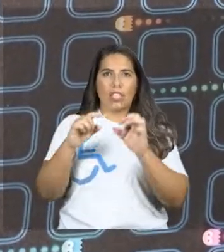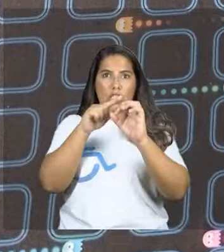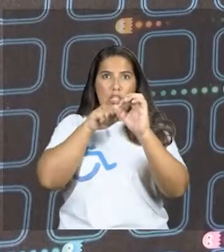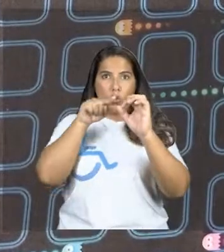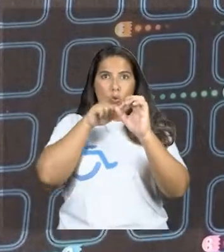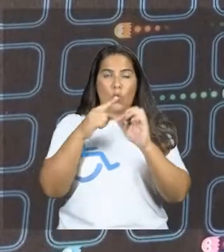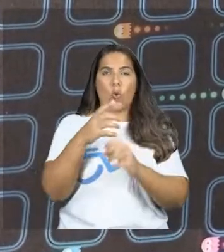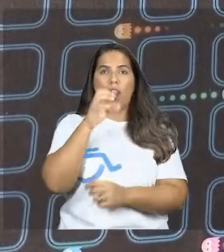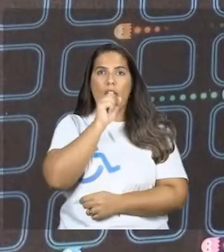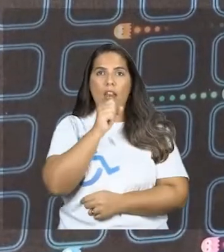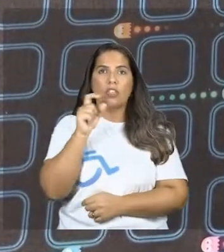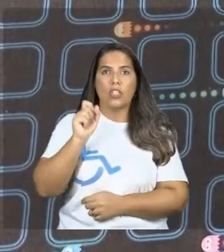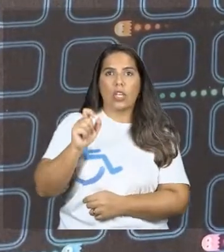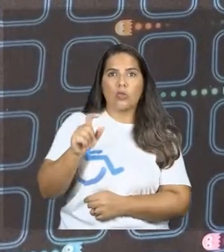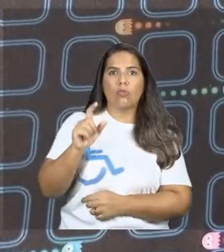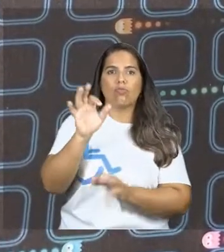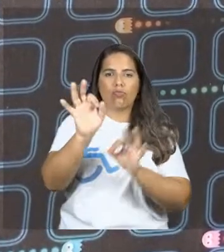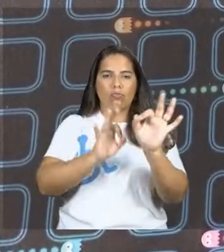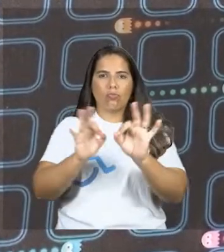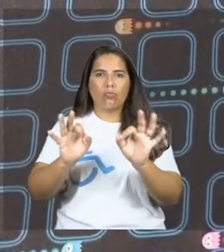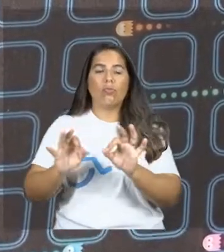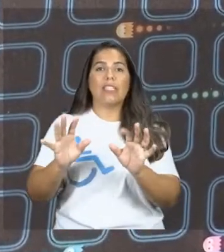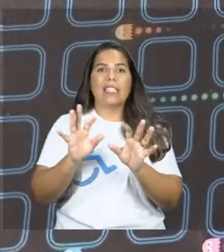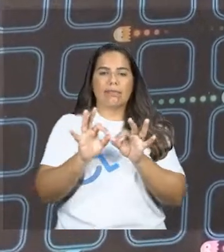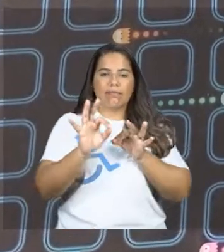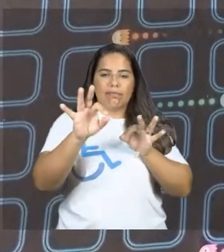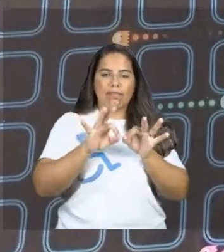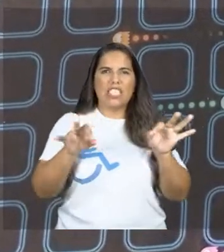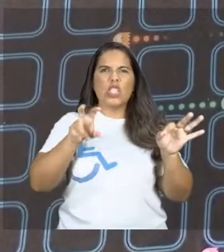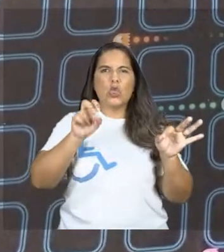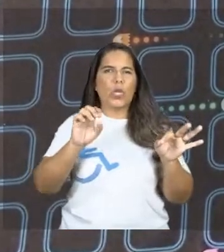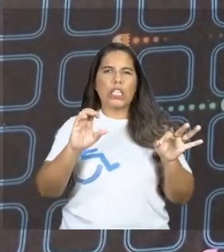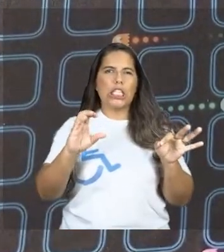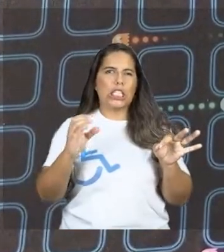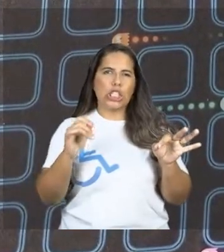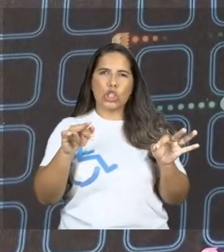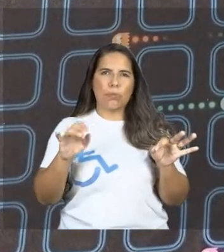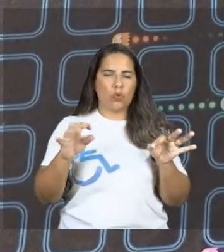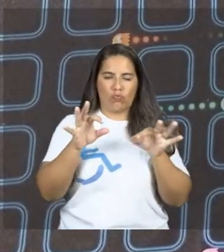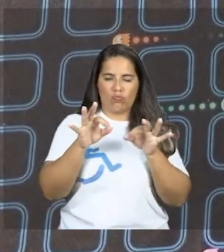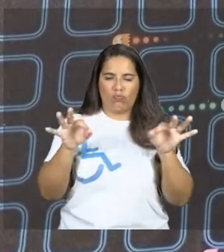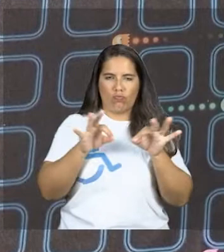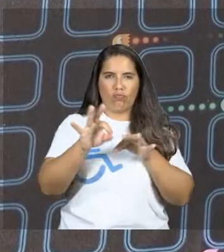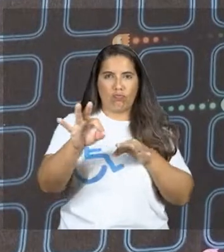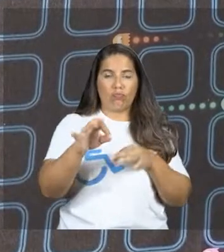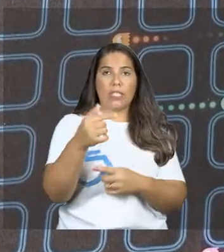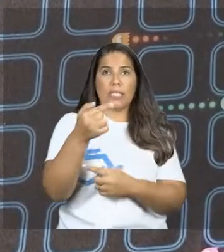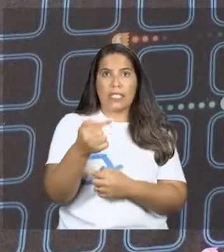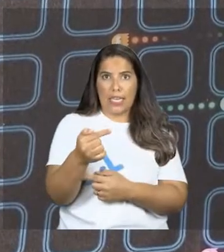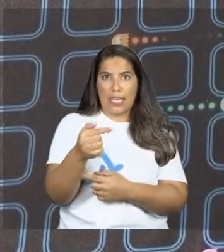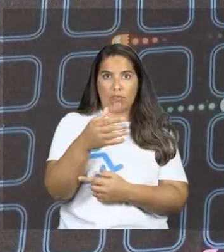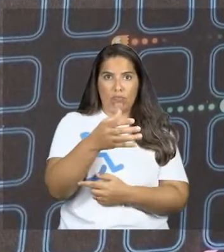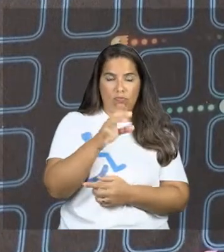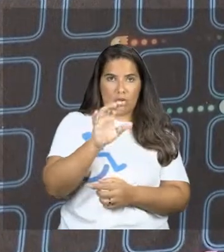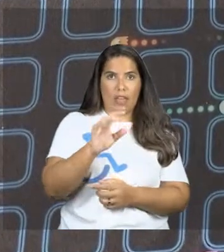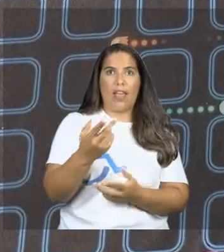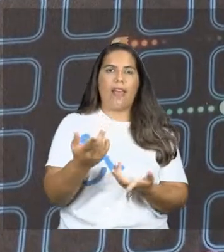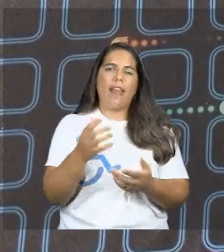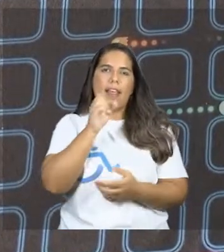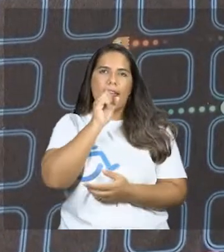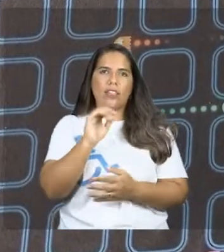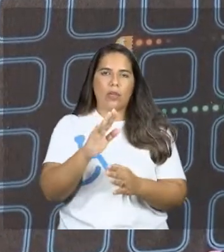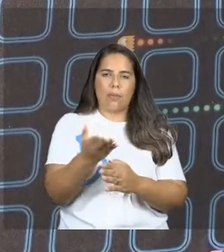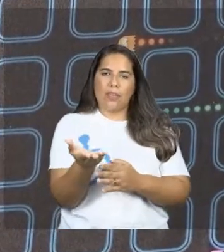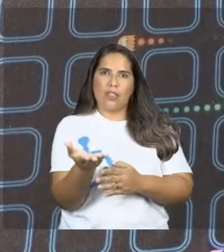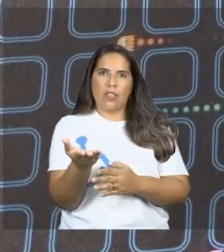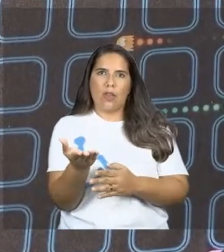ao redor da sala, e tenta deixar 50 centímetros entre cada uma delas. Coloque 7 cartões com o lado laranja voltado para cima